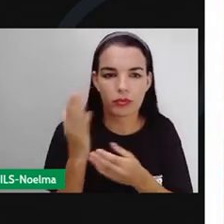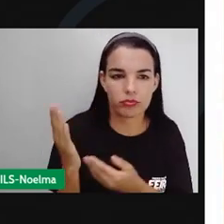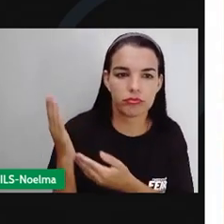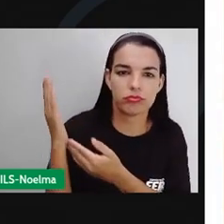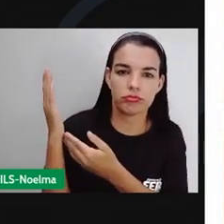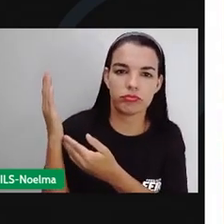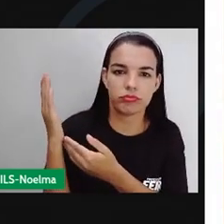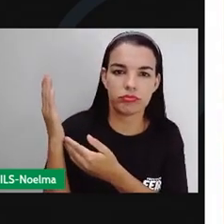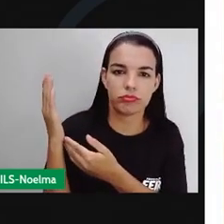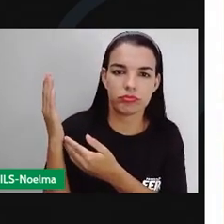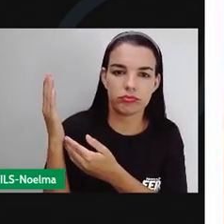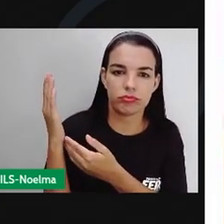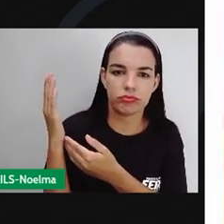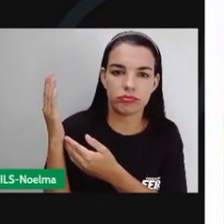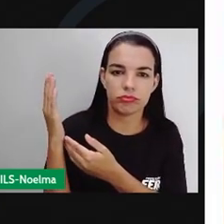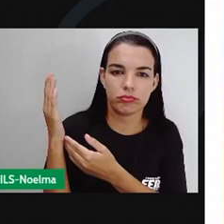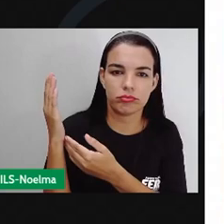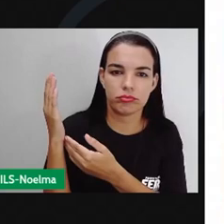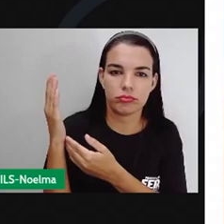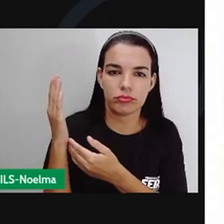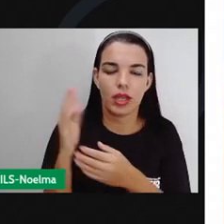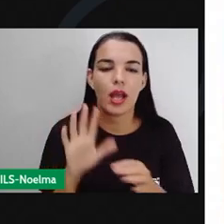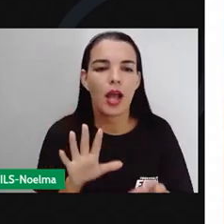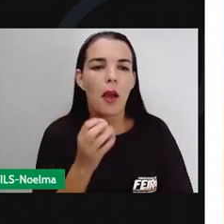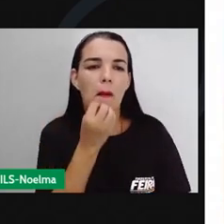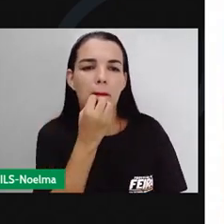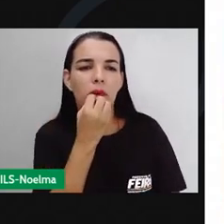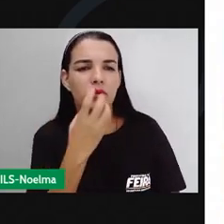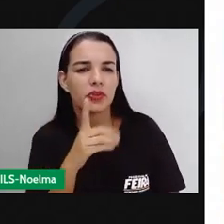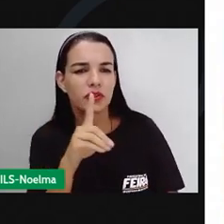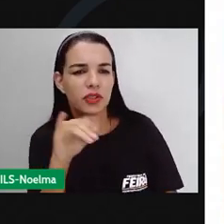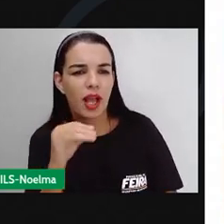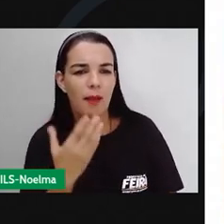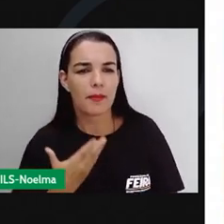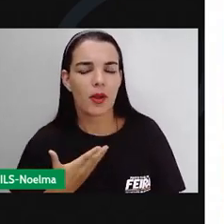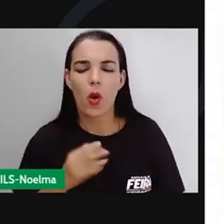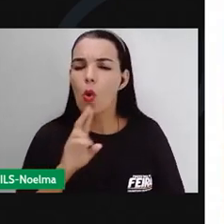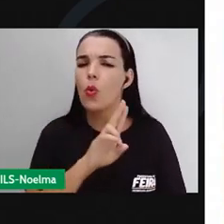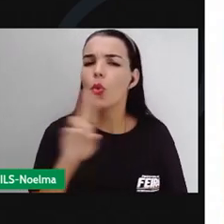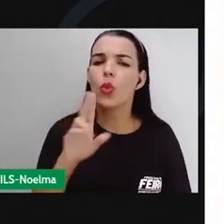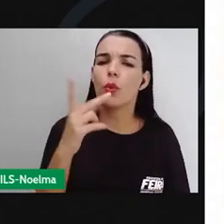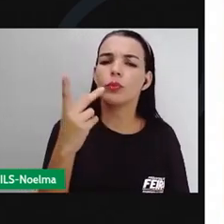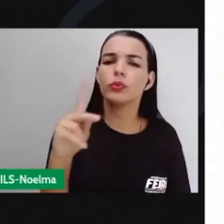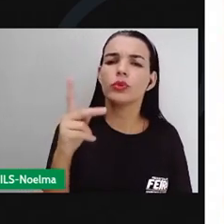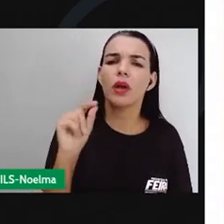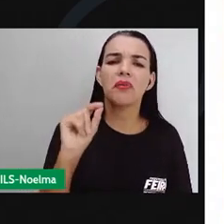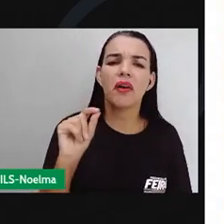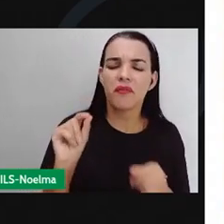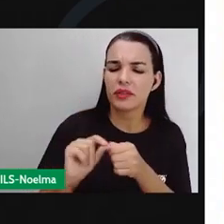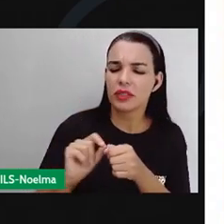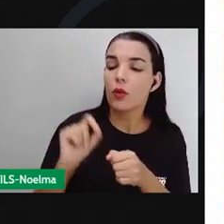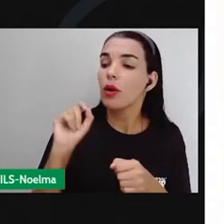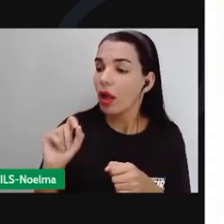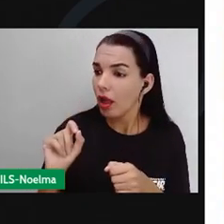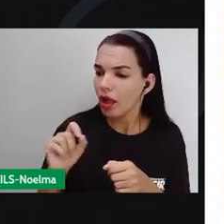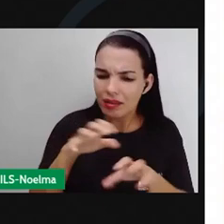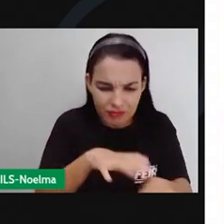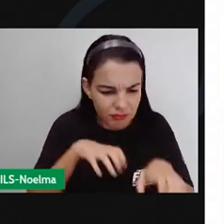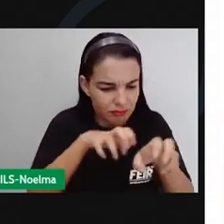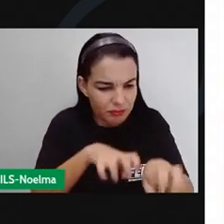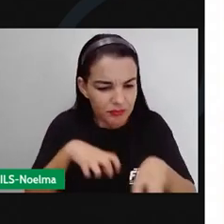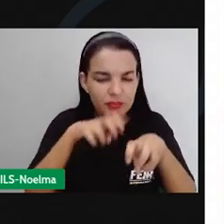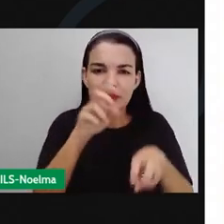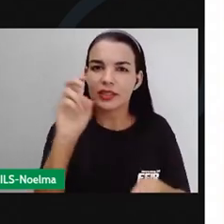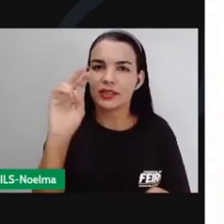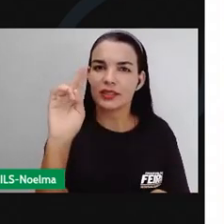Bom dia, amigo. Bom dia. Qual o nome do senhor? Jovelino. E o que é que o senhor está fazendo? Chachando feijão. E o senhor gosta